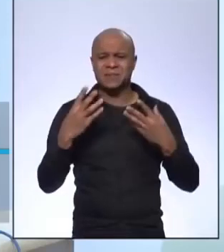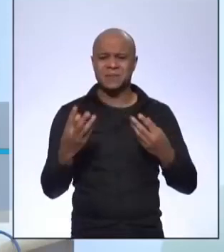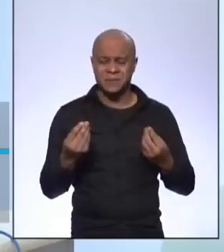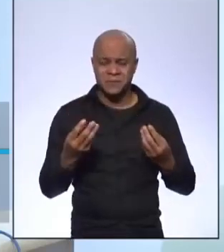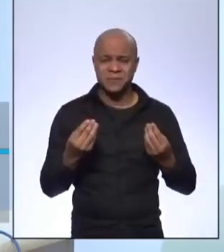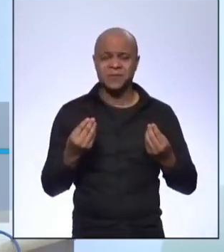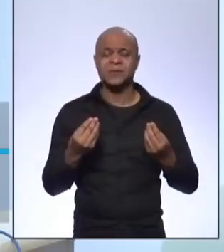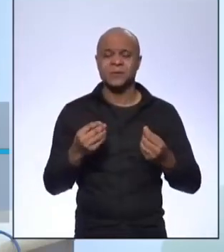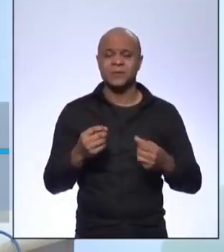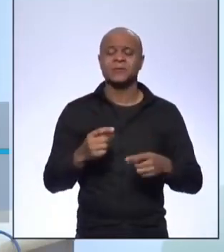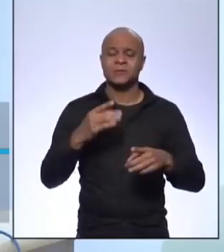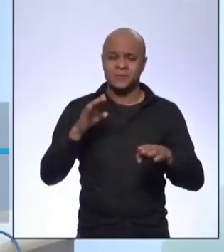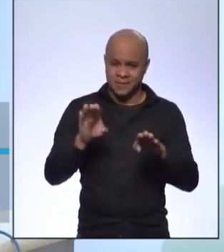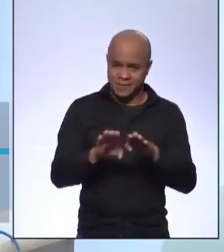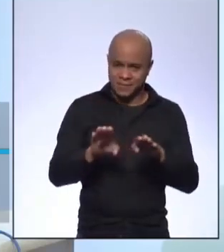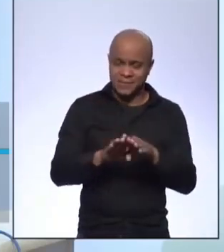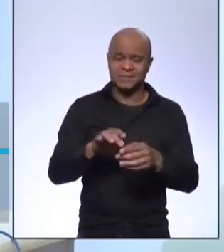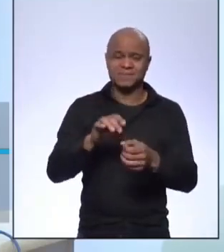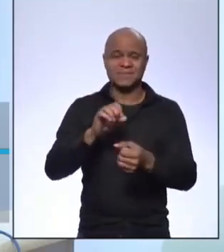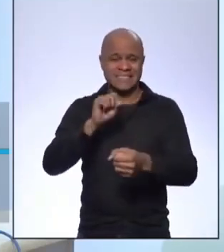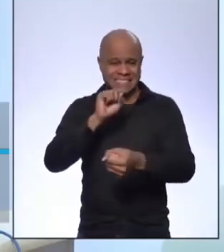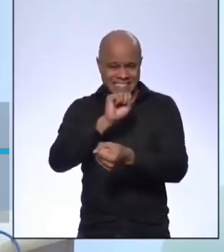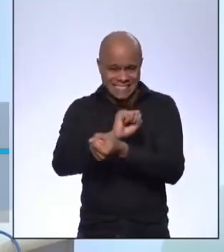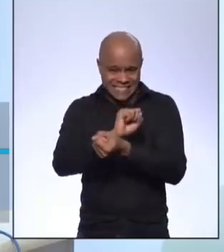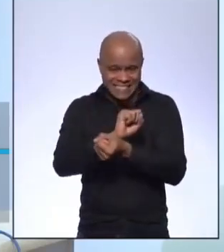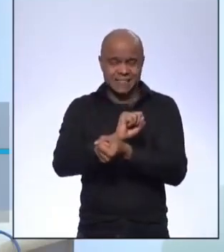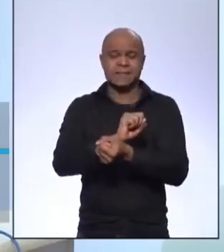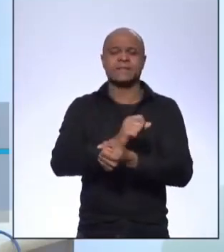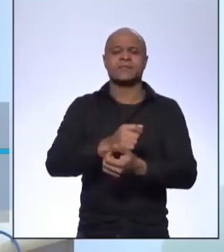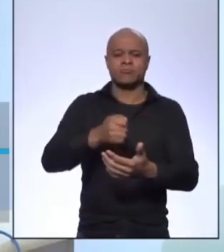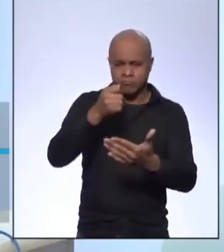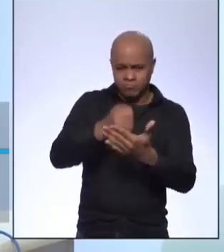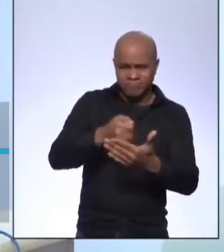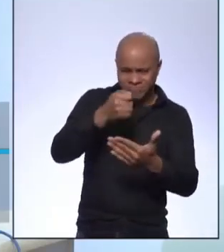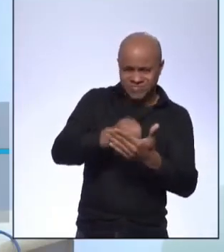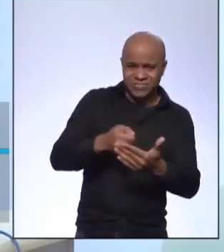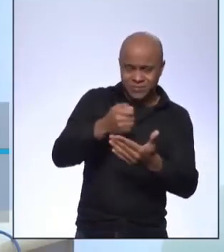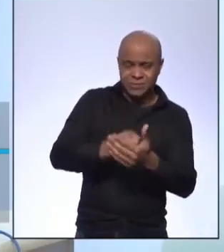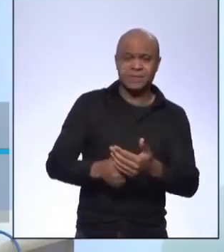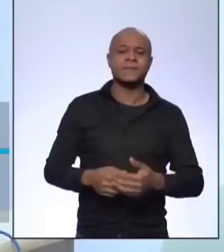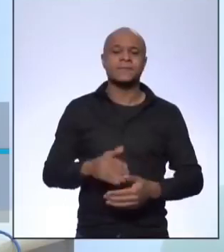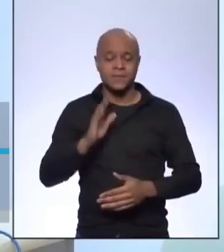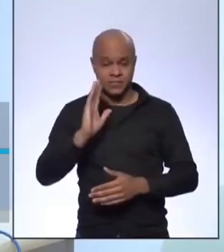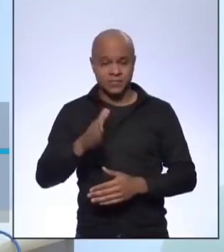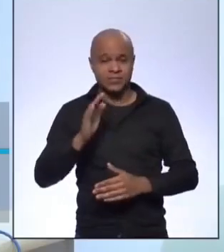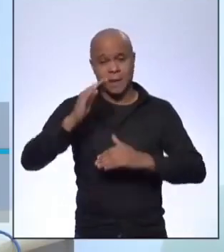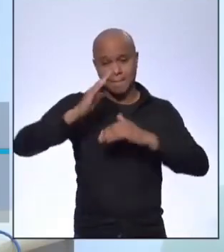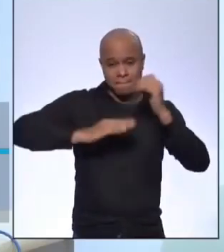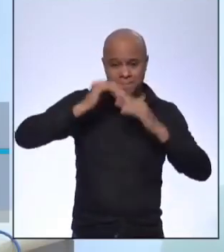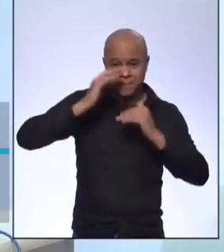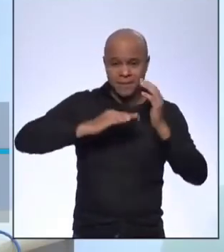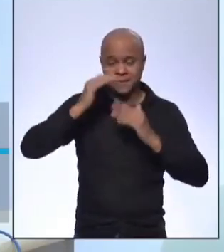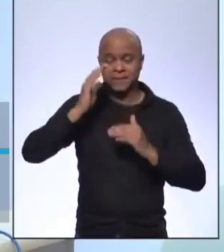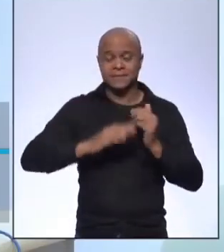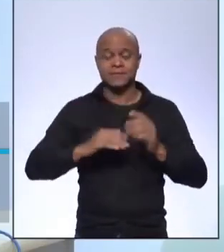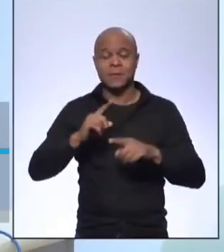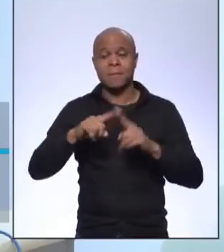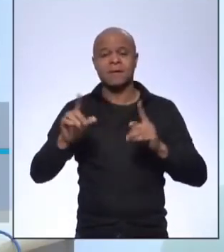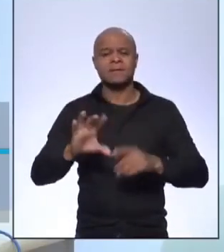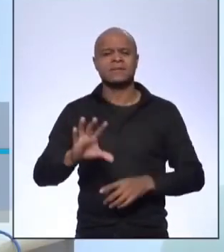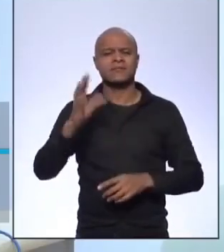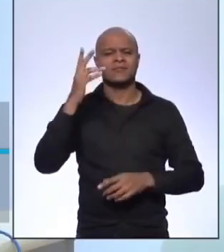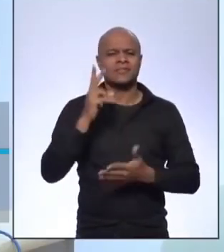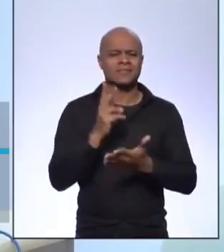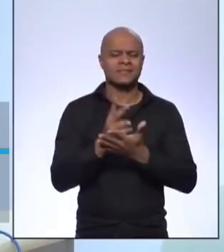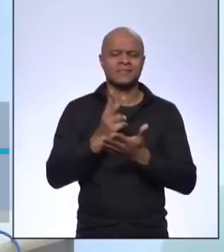no caso dos astecas também, principalmente, já tinha uma civilização bastante desenvolvida. Agora, o que acontece é